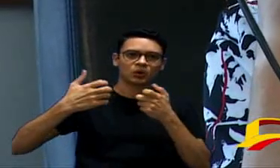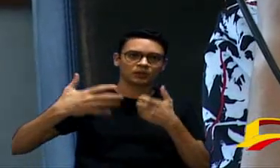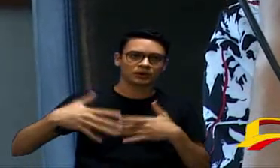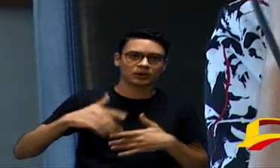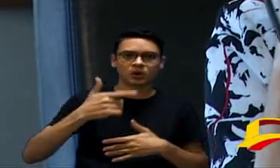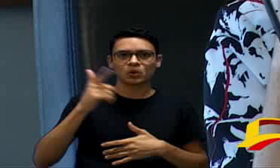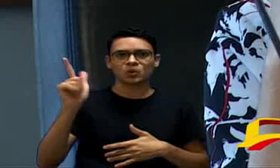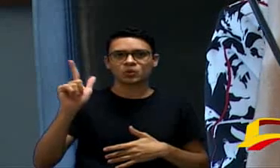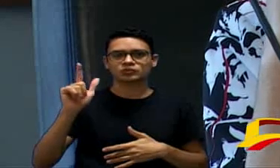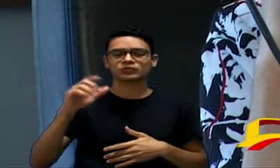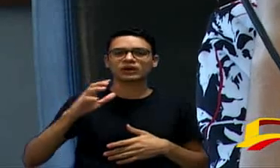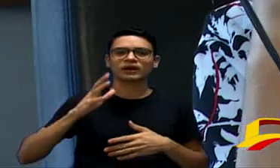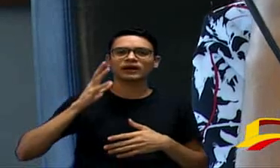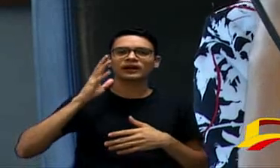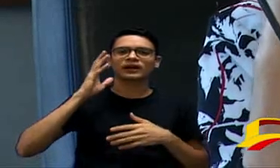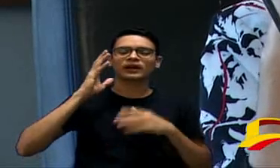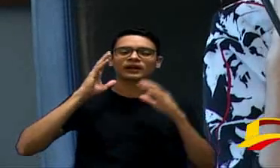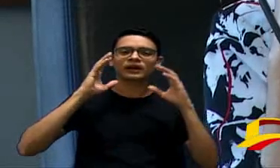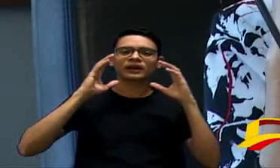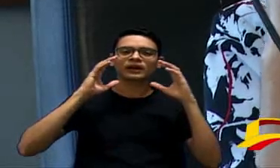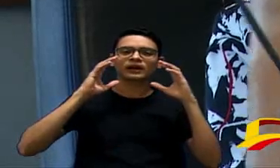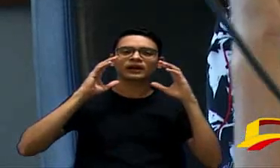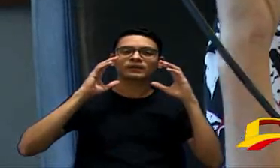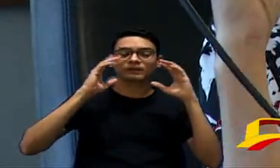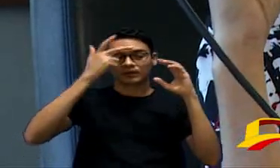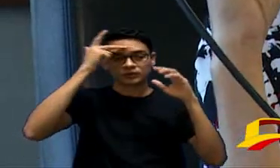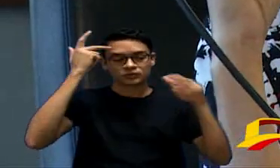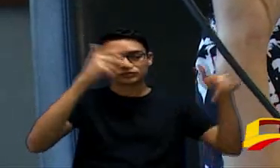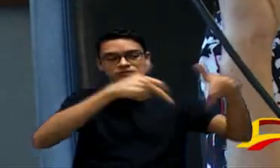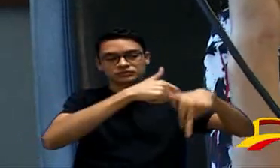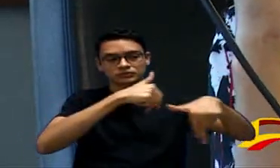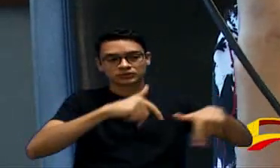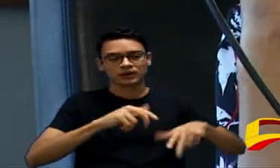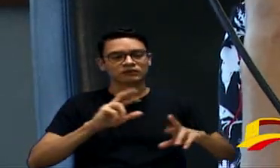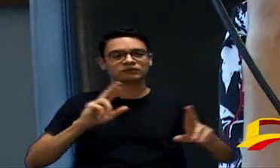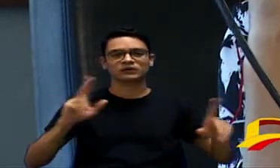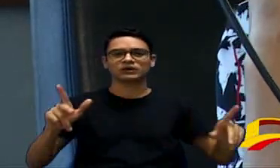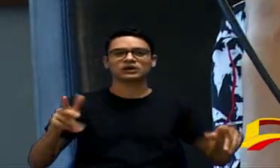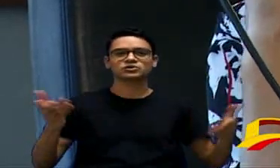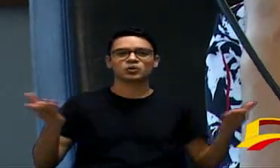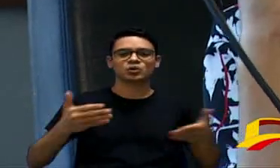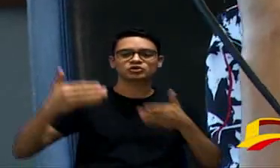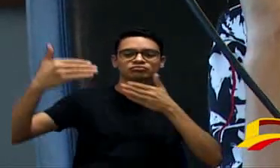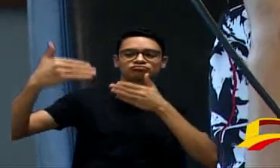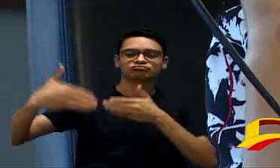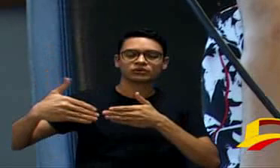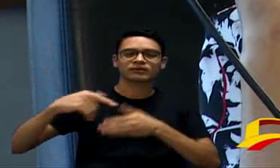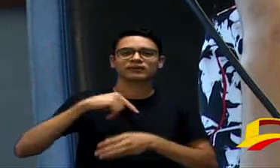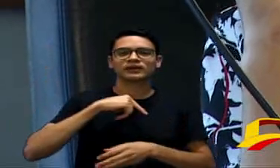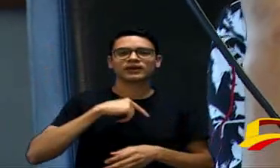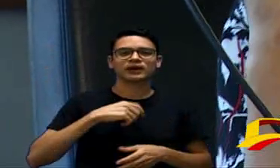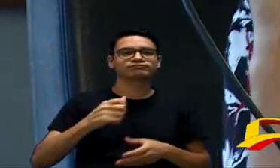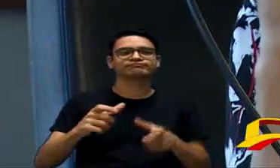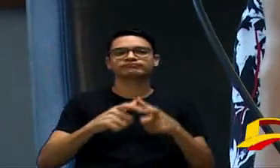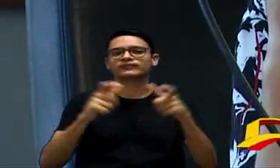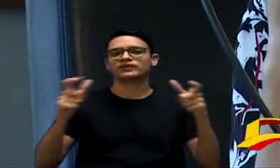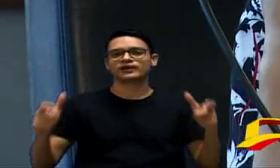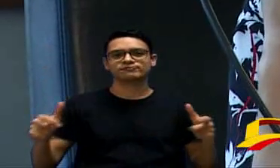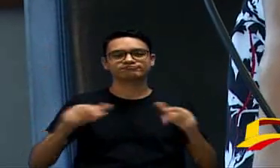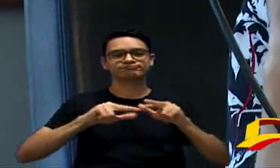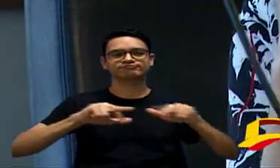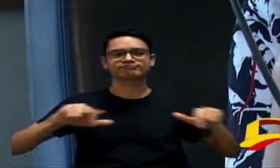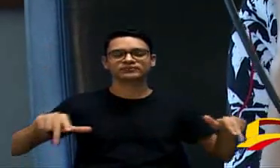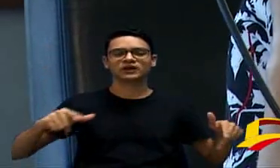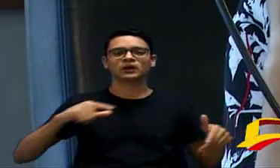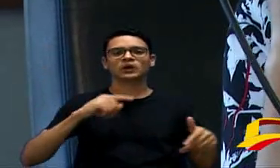da comunidade com a Polícia Militar. Mas hoje o que nós temos é o confronto, na maioria das vezes. E, exemplo,